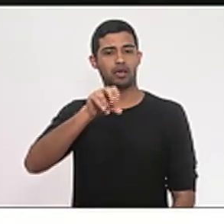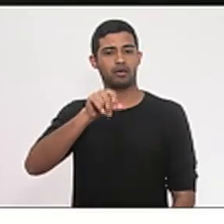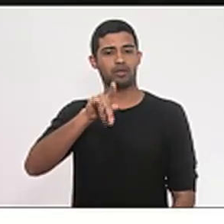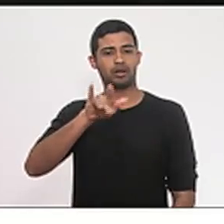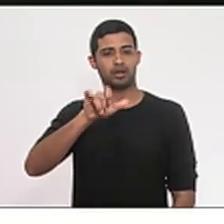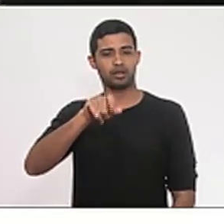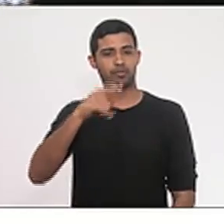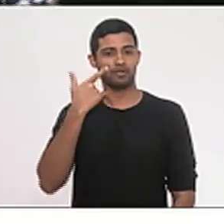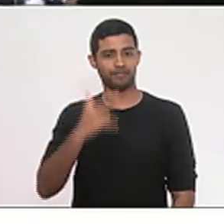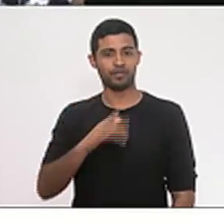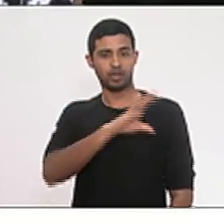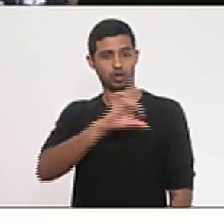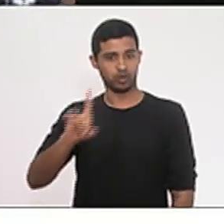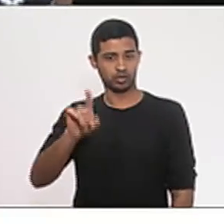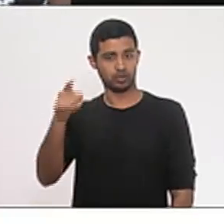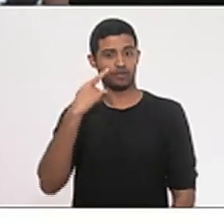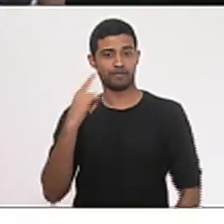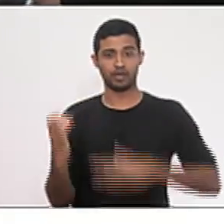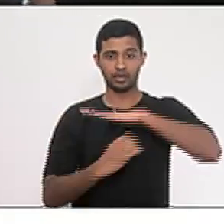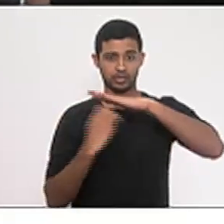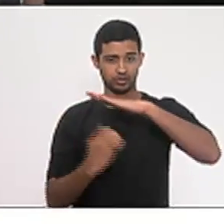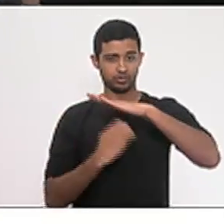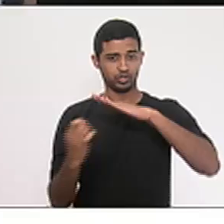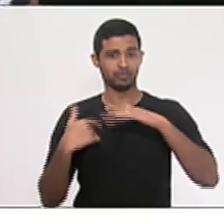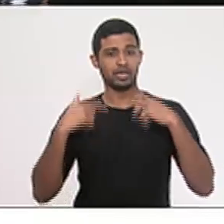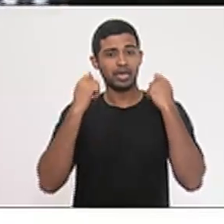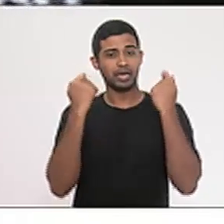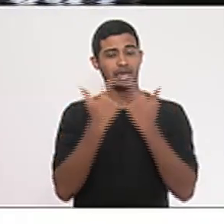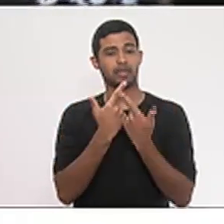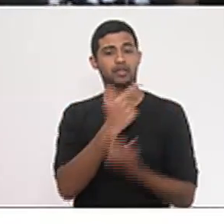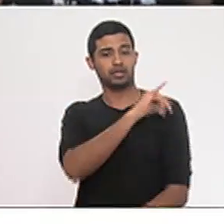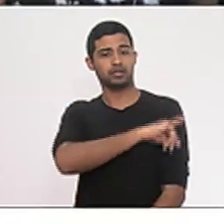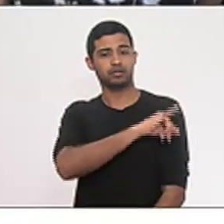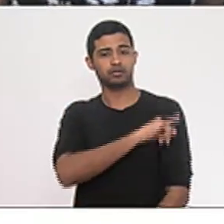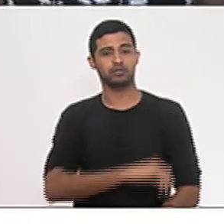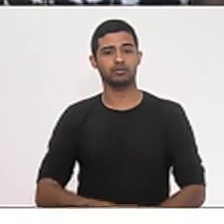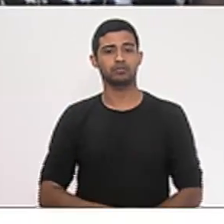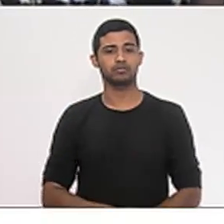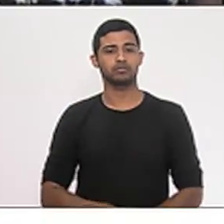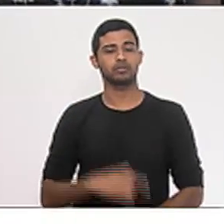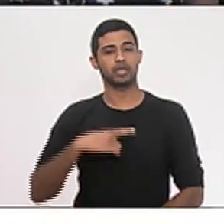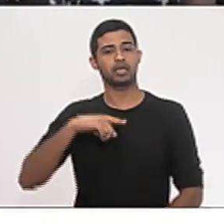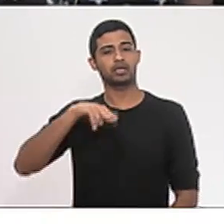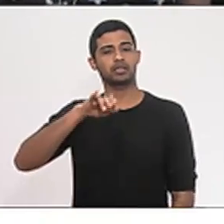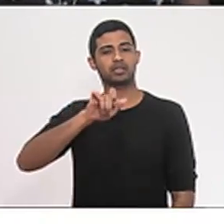coordenador executivo da Assembleia Permanente de Entidades Ambientalistas do Rio, Nelson Reis.